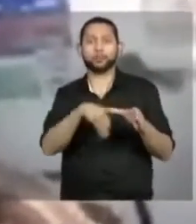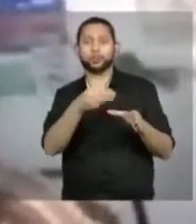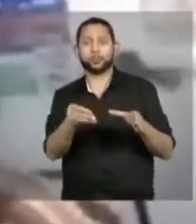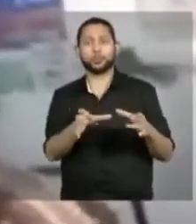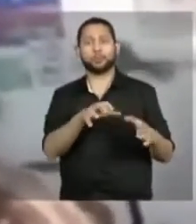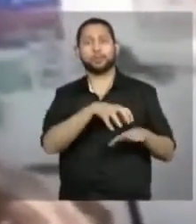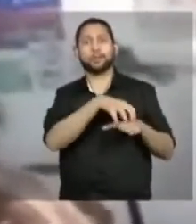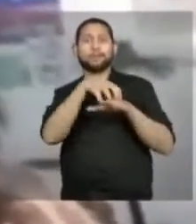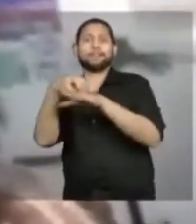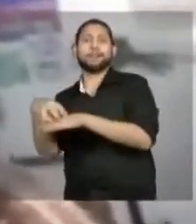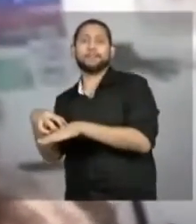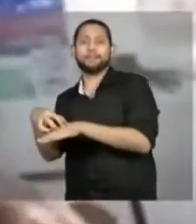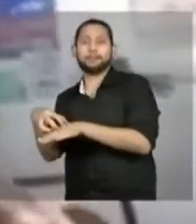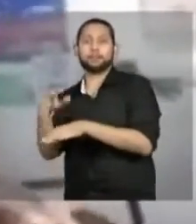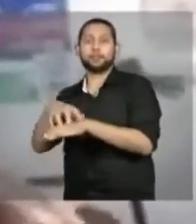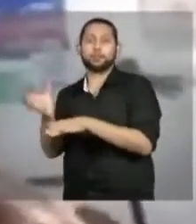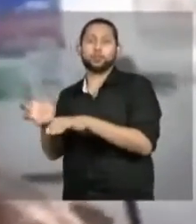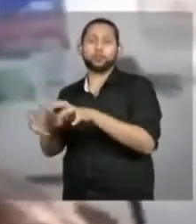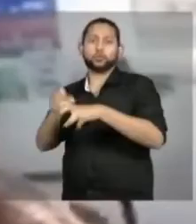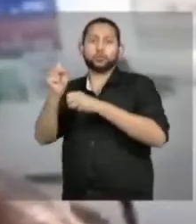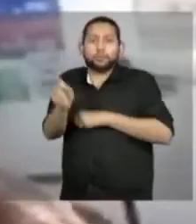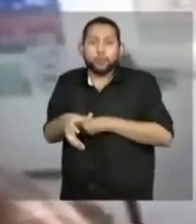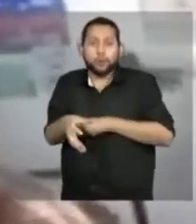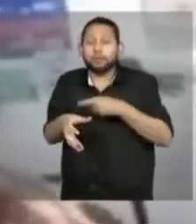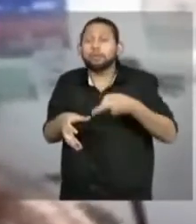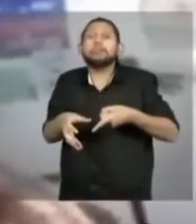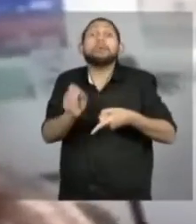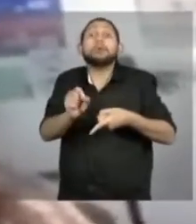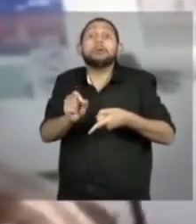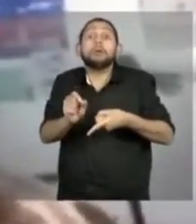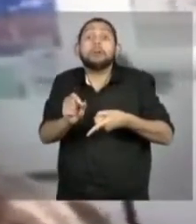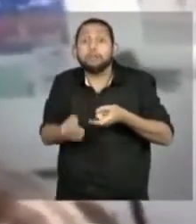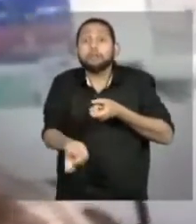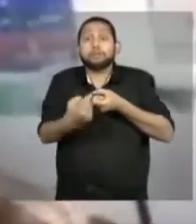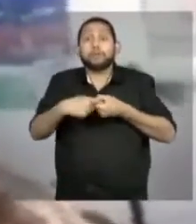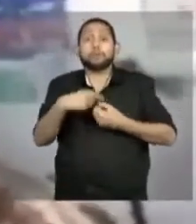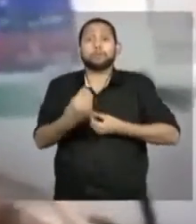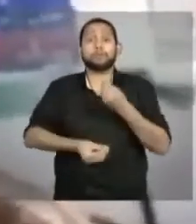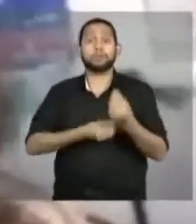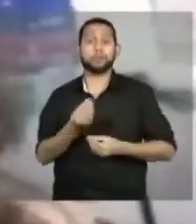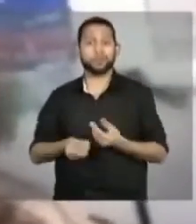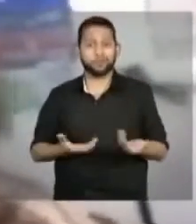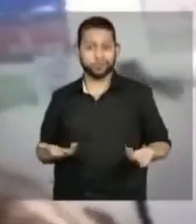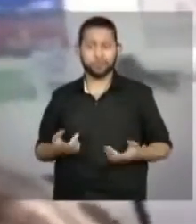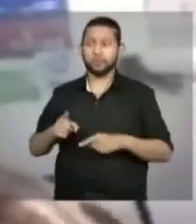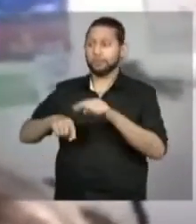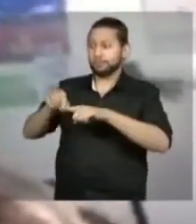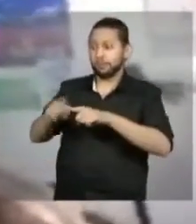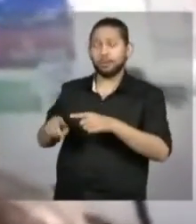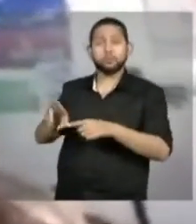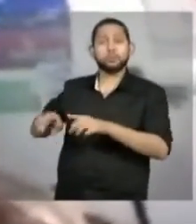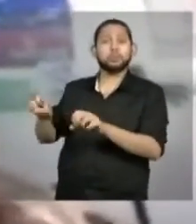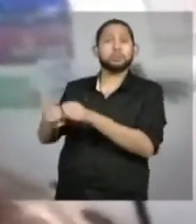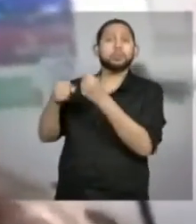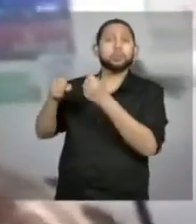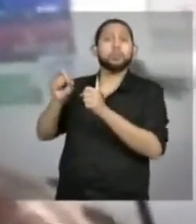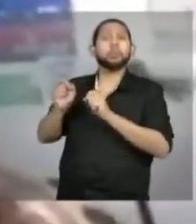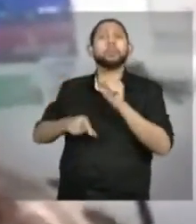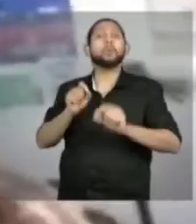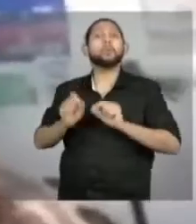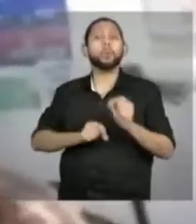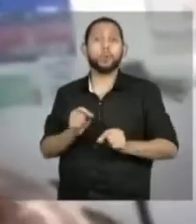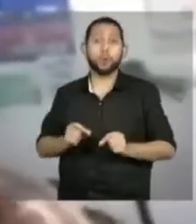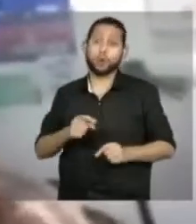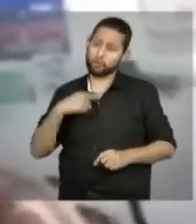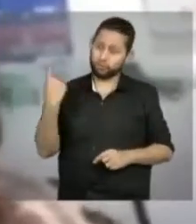aos fabricantes, aos distribuidores, aos vendedores, e claro, com toda a responsabilidade do poder